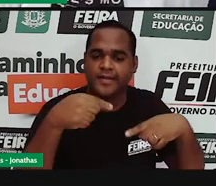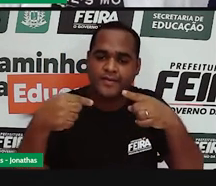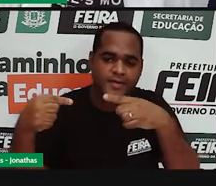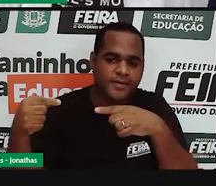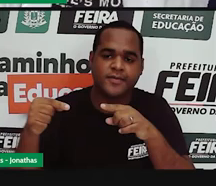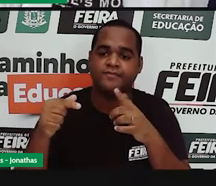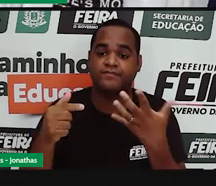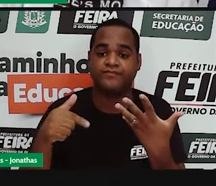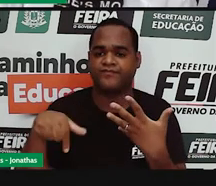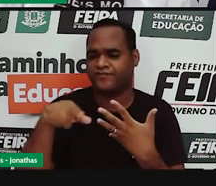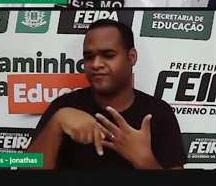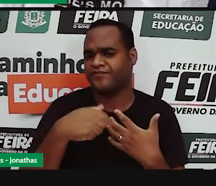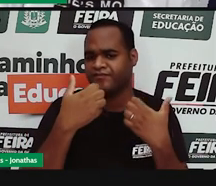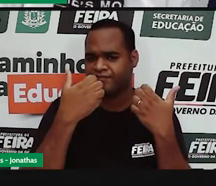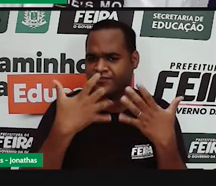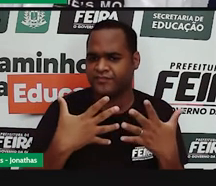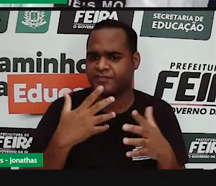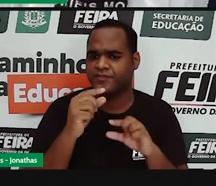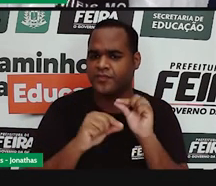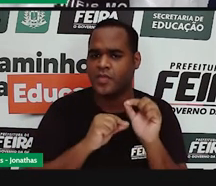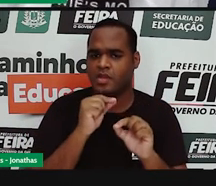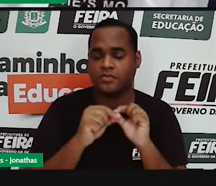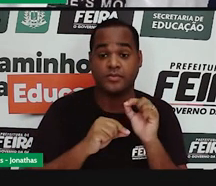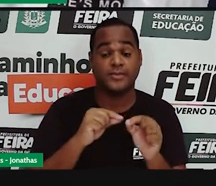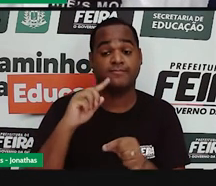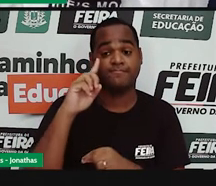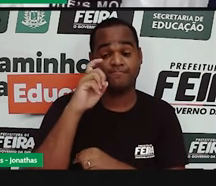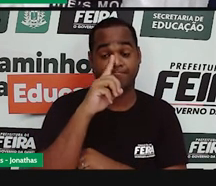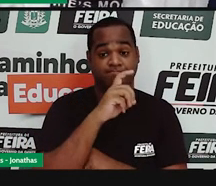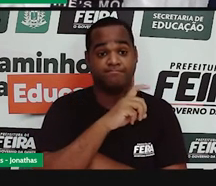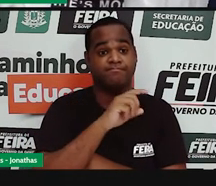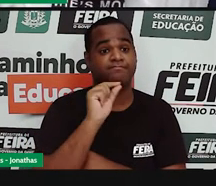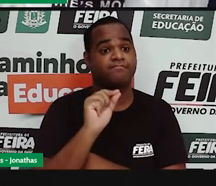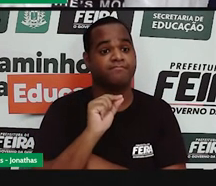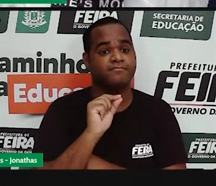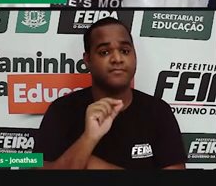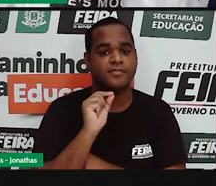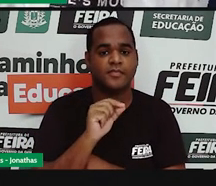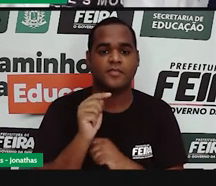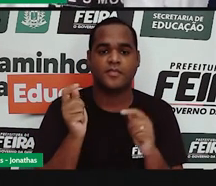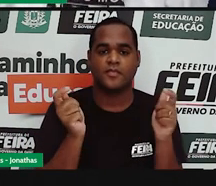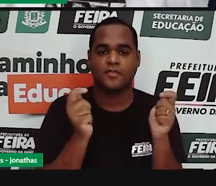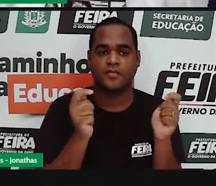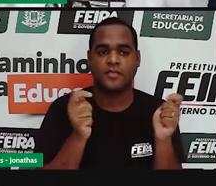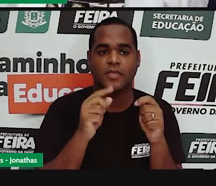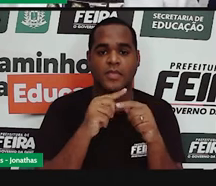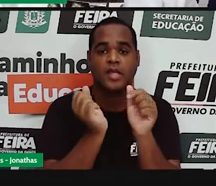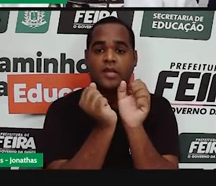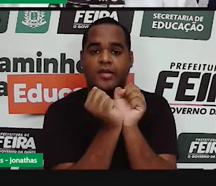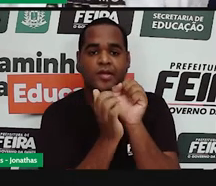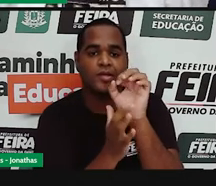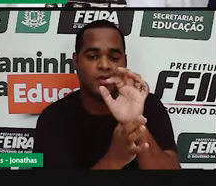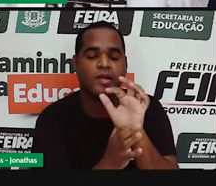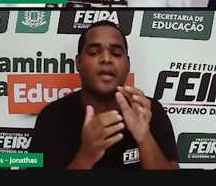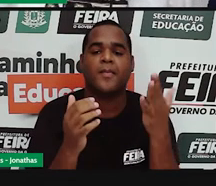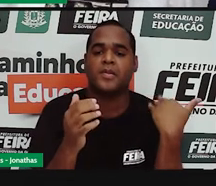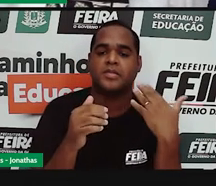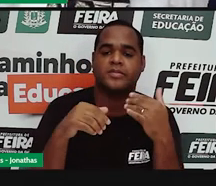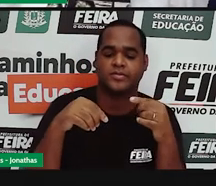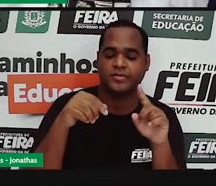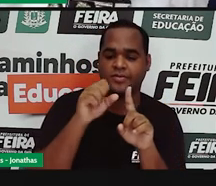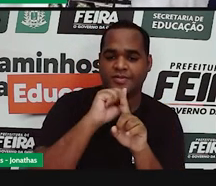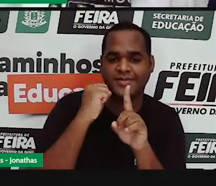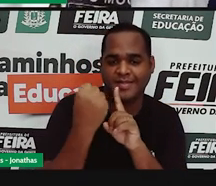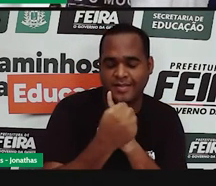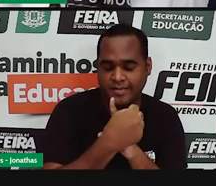Só que a coisa chegava ao nível que você chegava ao ponto de... A escravidão era tão difundida nessas sociedades